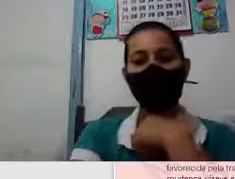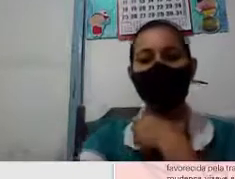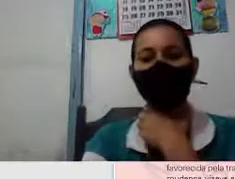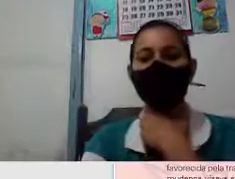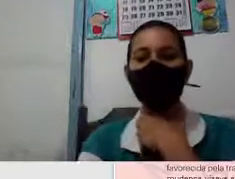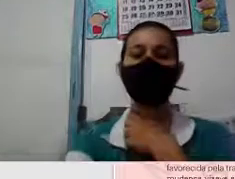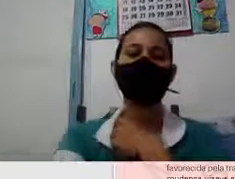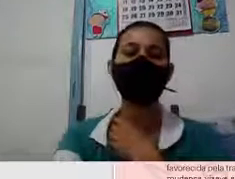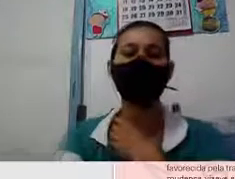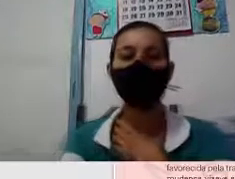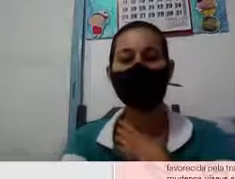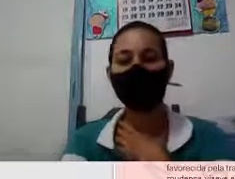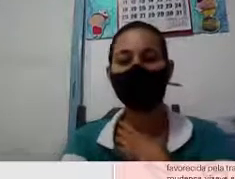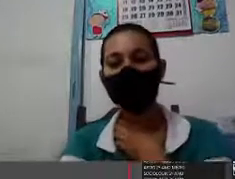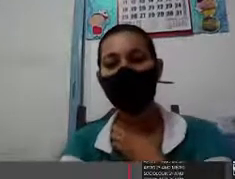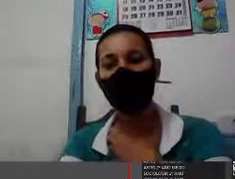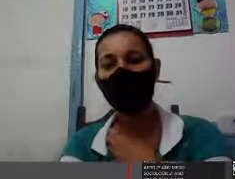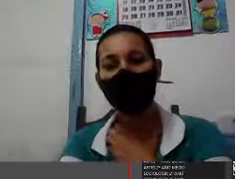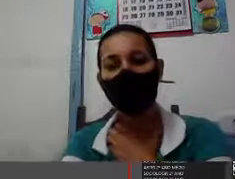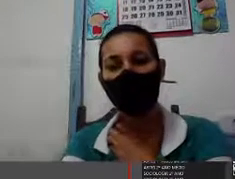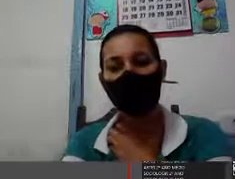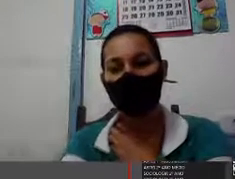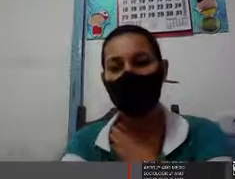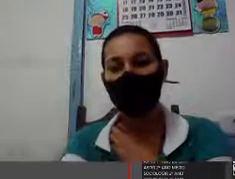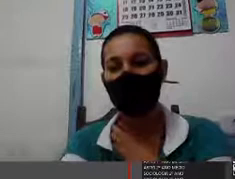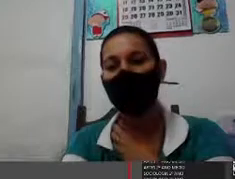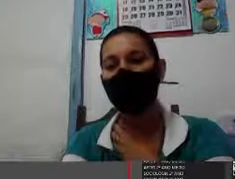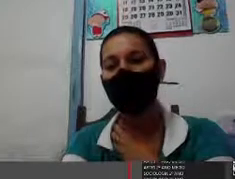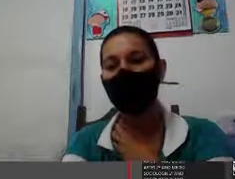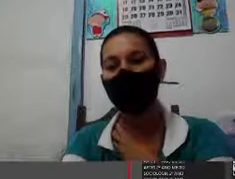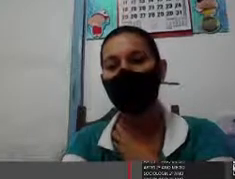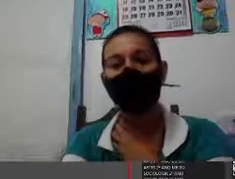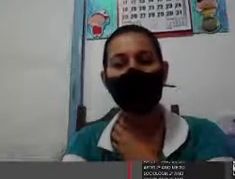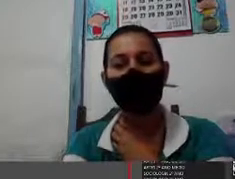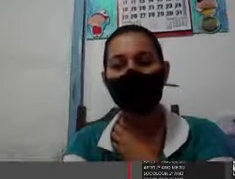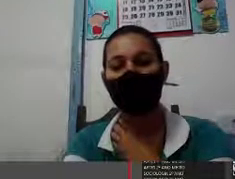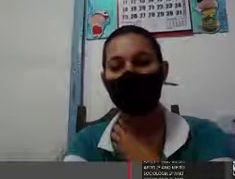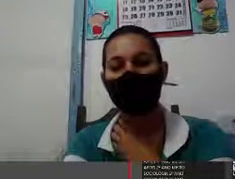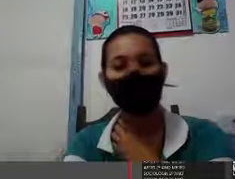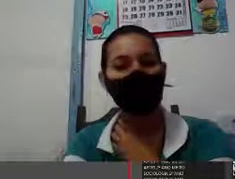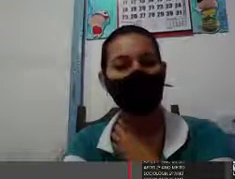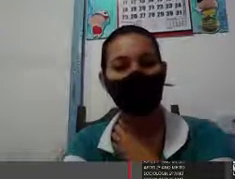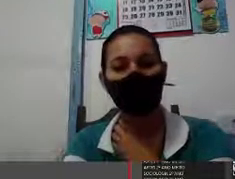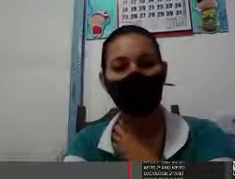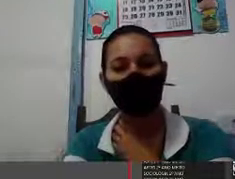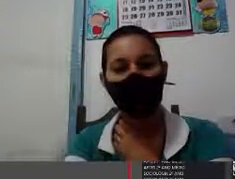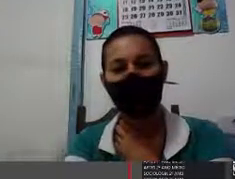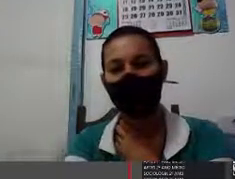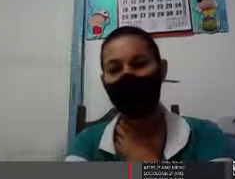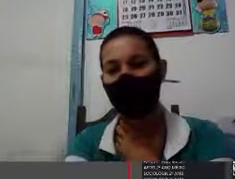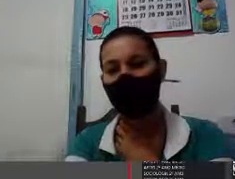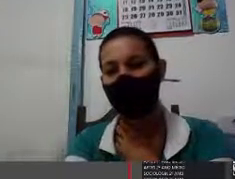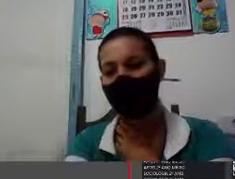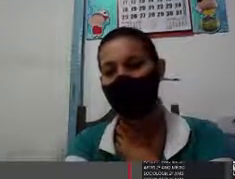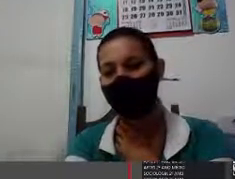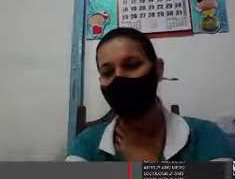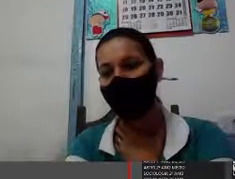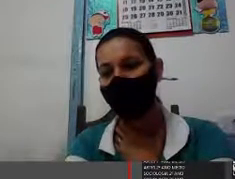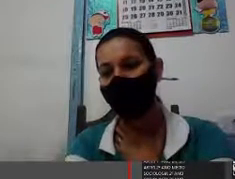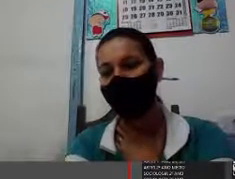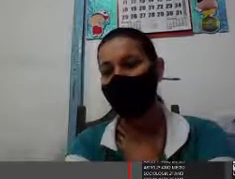está em casa, então, façam as atividades e depois, né, procure entregar as apostilas no final do mês. Um grande abraço.